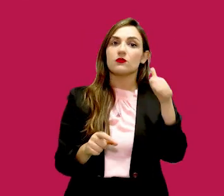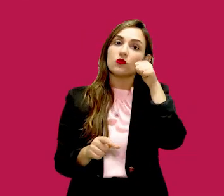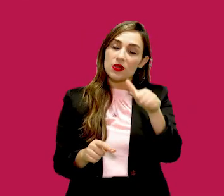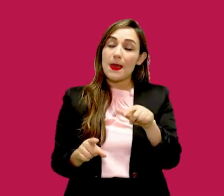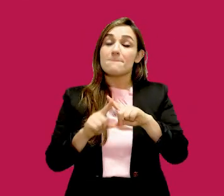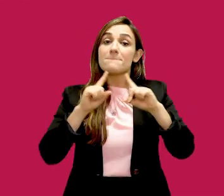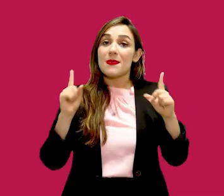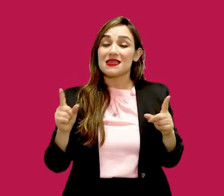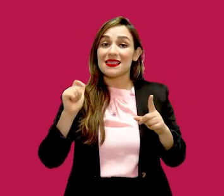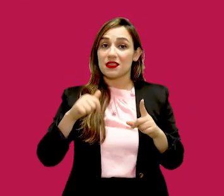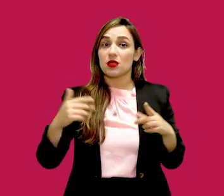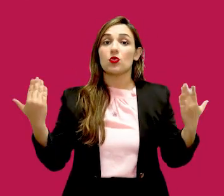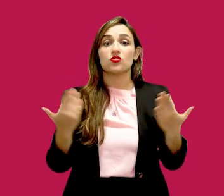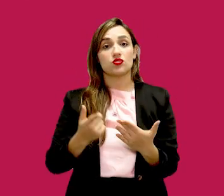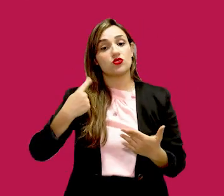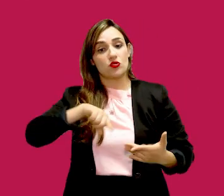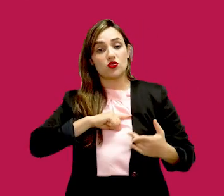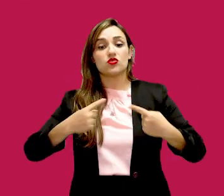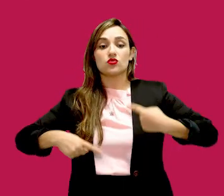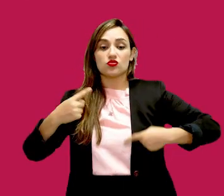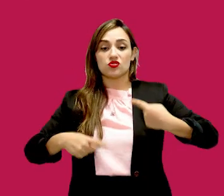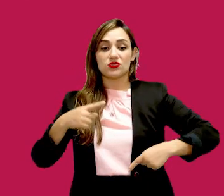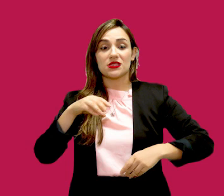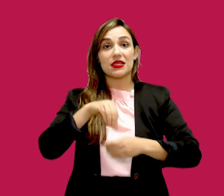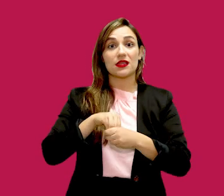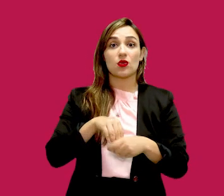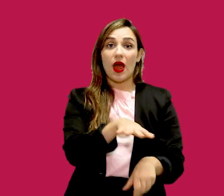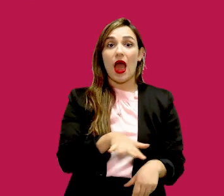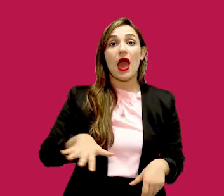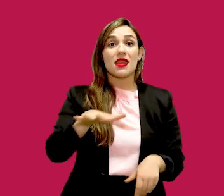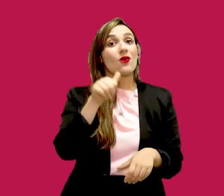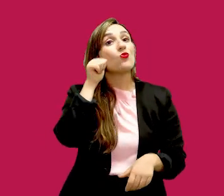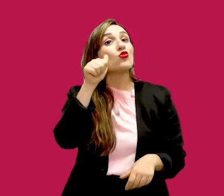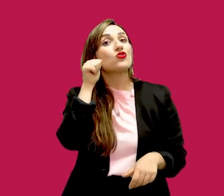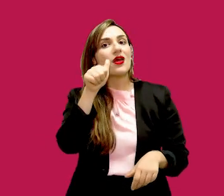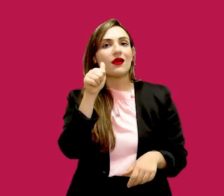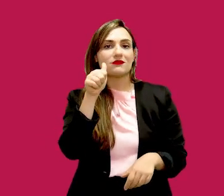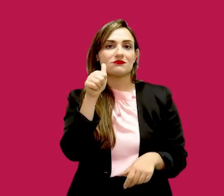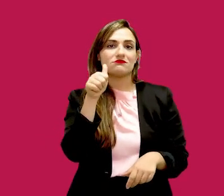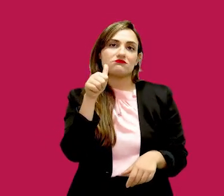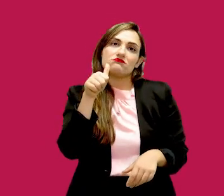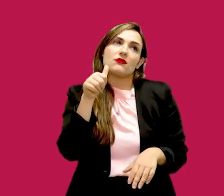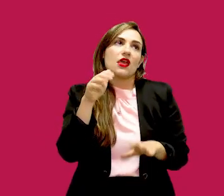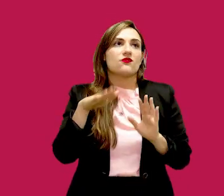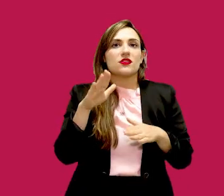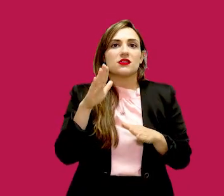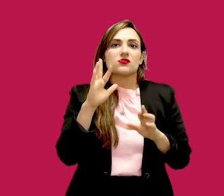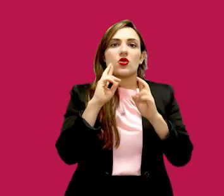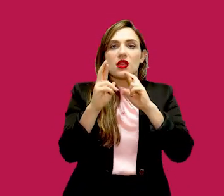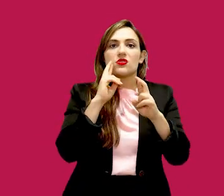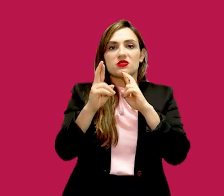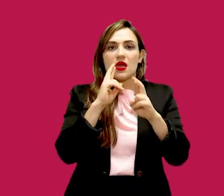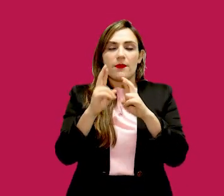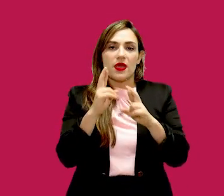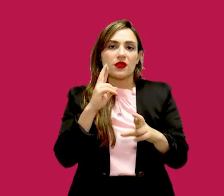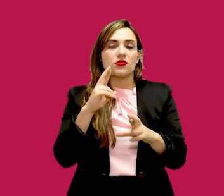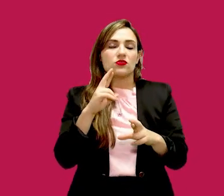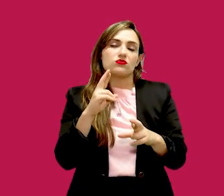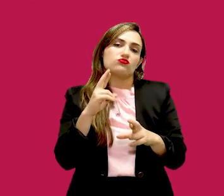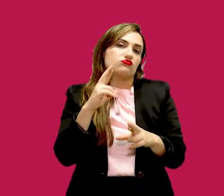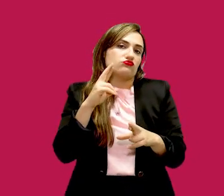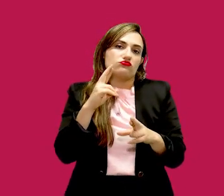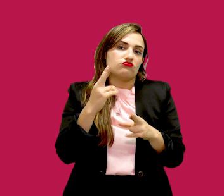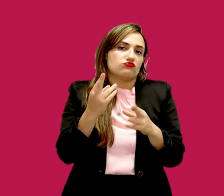Mas o nosso objeto de discussão aqui é quando o crime é cometido contra a mulher numa relação, num contexto de